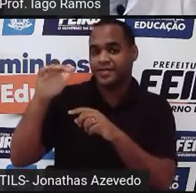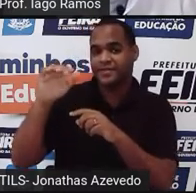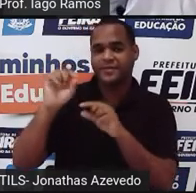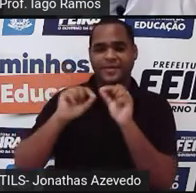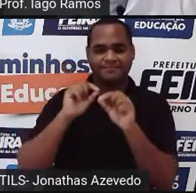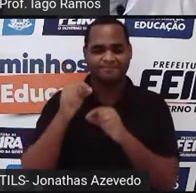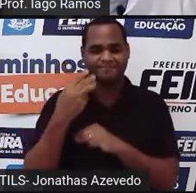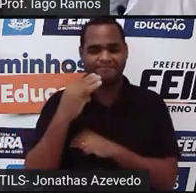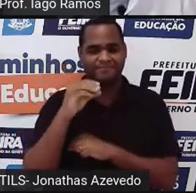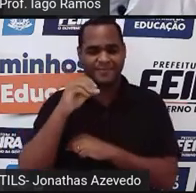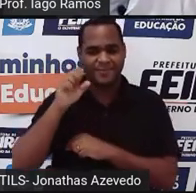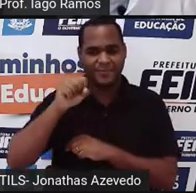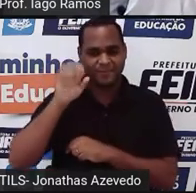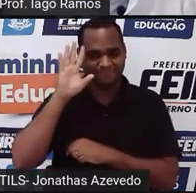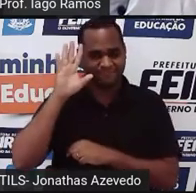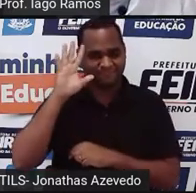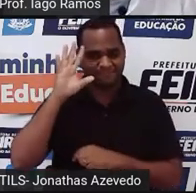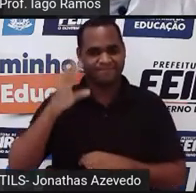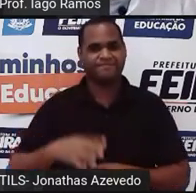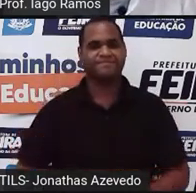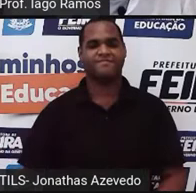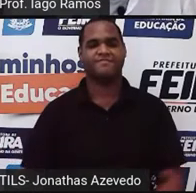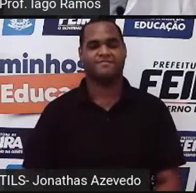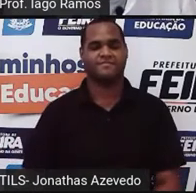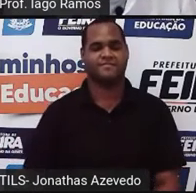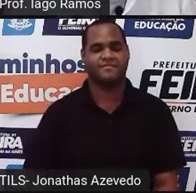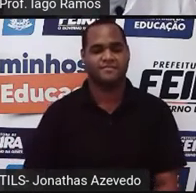30 segundos para você pensa